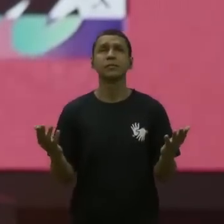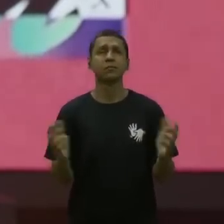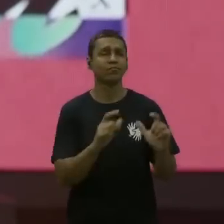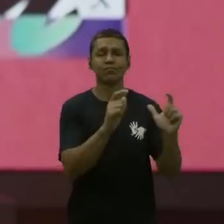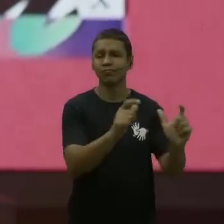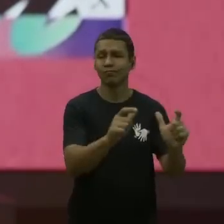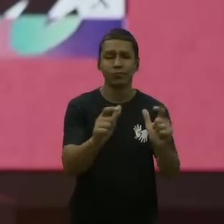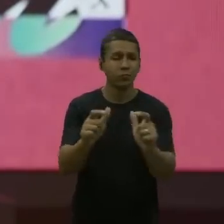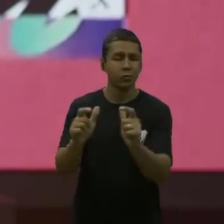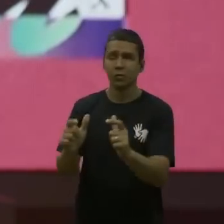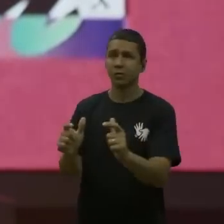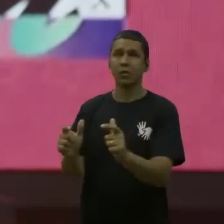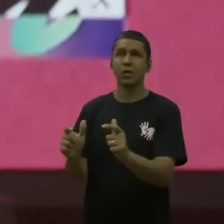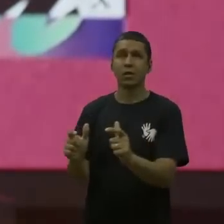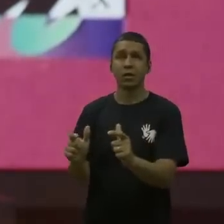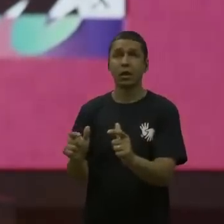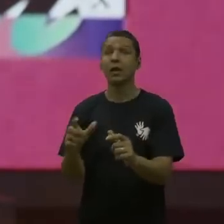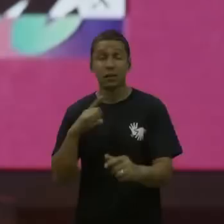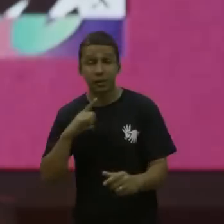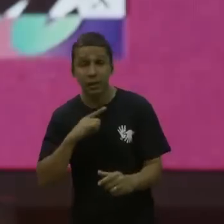Onde houver um intercessor,